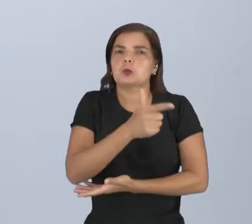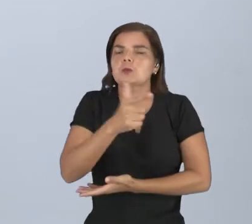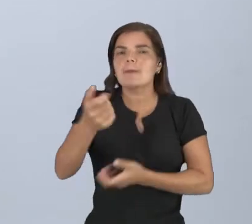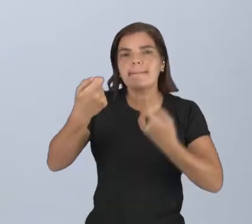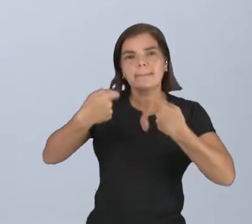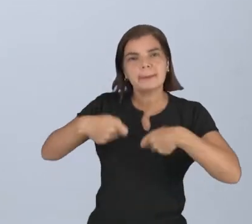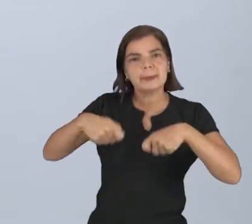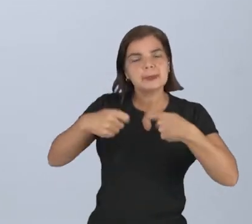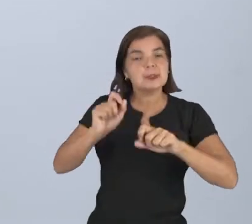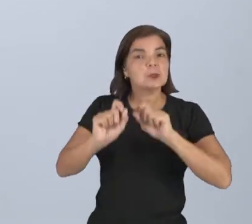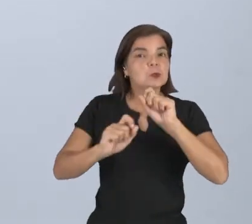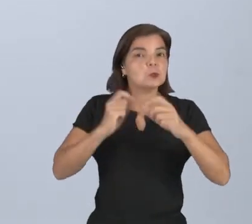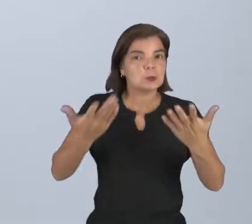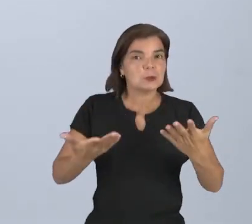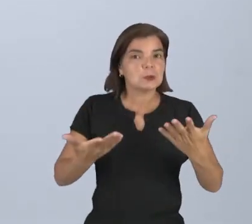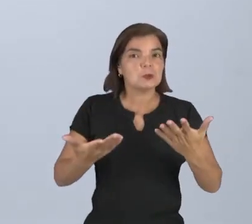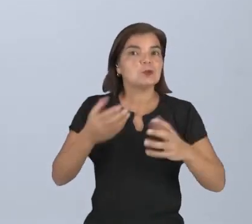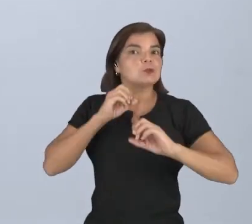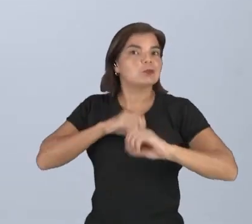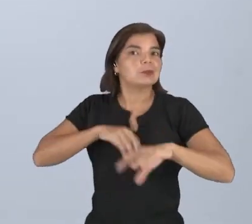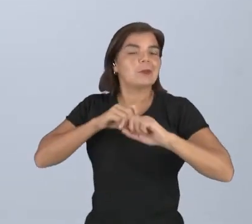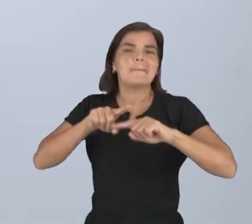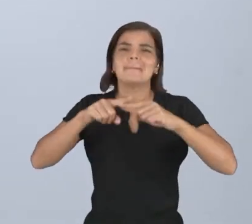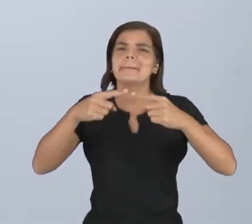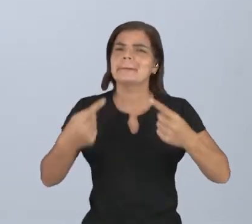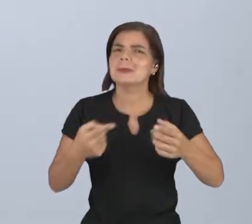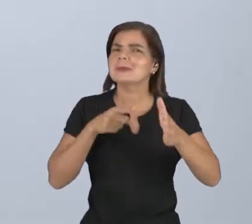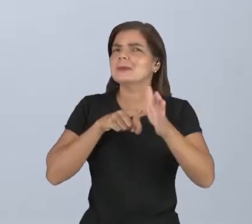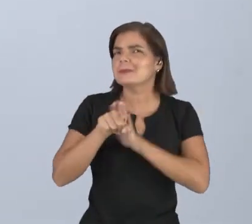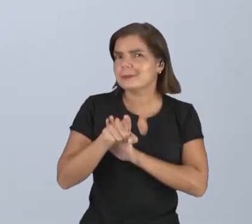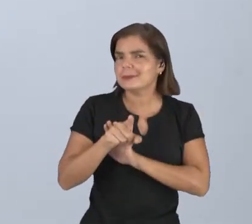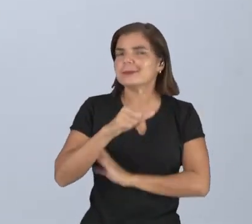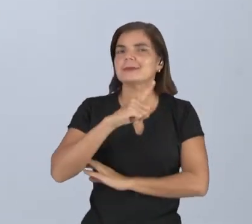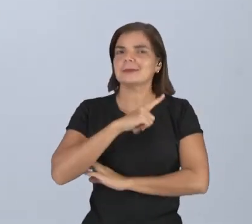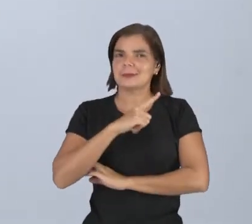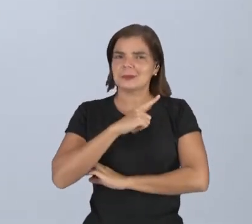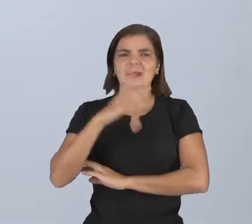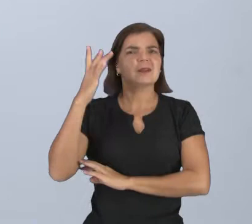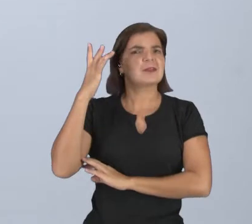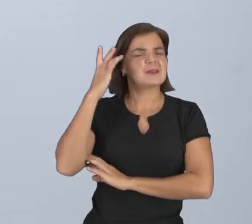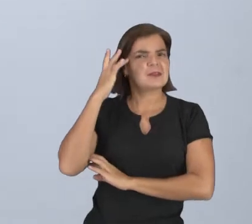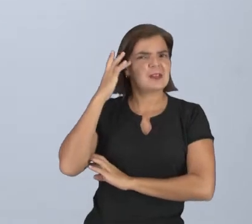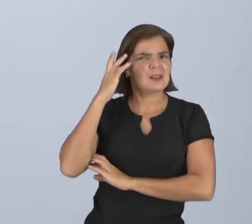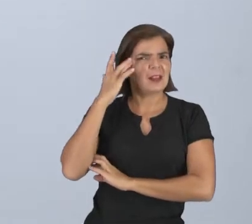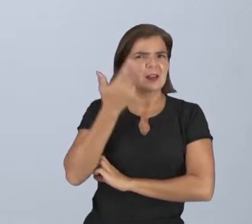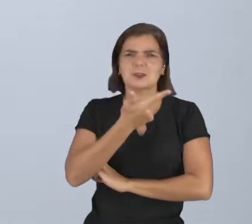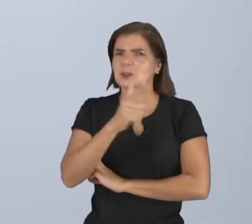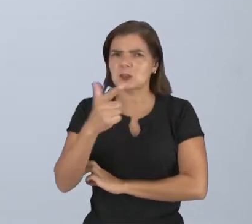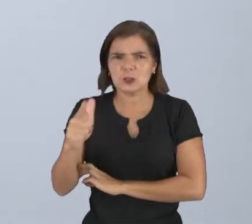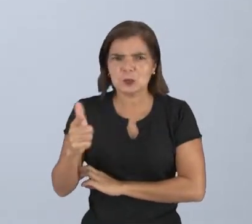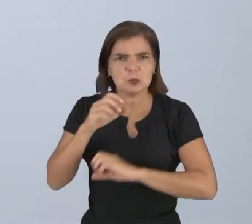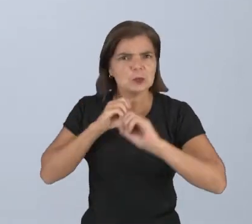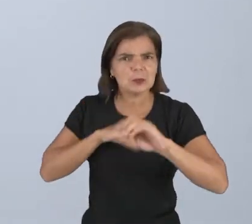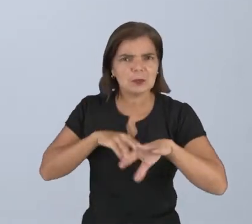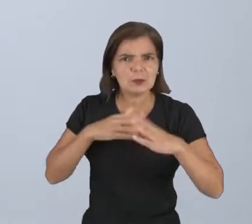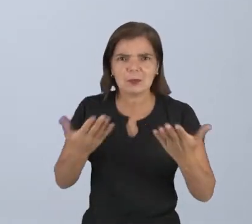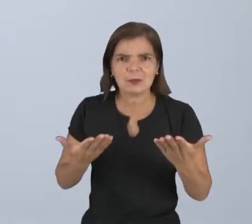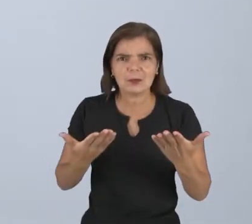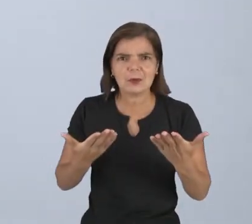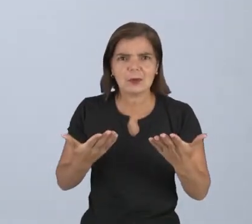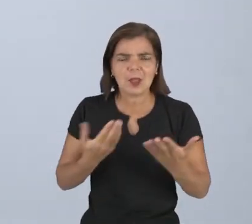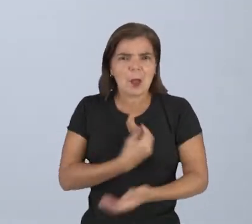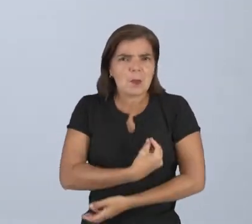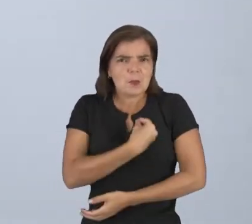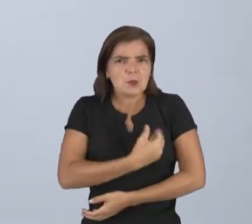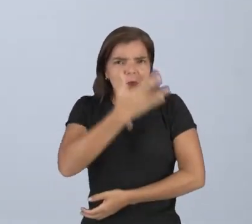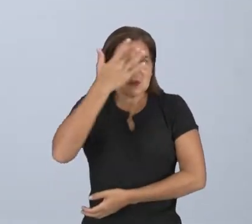onde precisava, então, dessa civilização. Mas a pergunta que a gente tem, será que não existia civilização antes, né? O que é